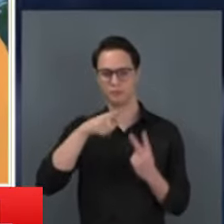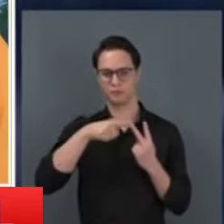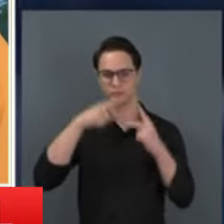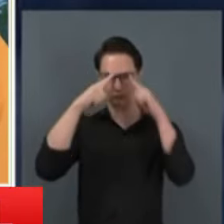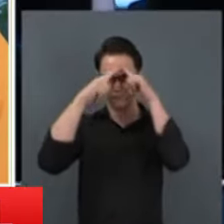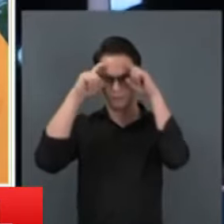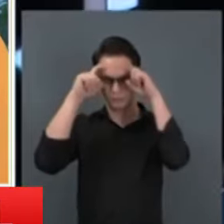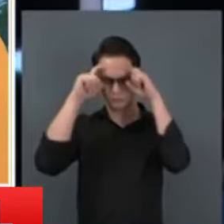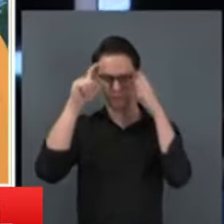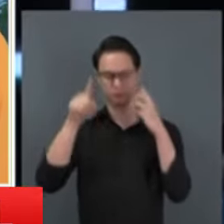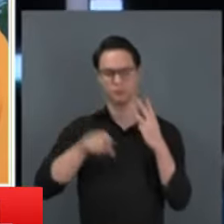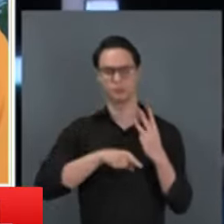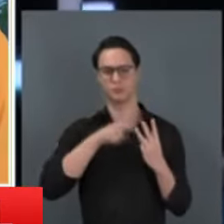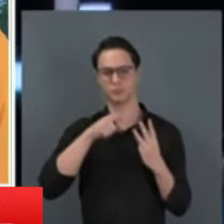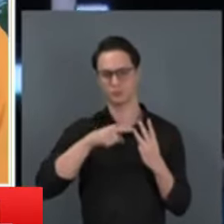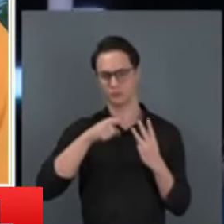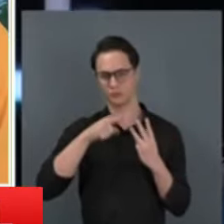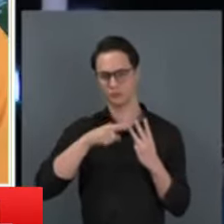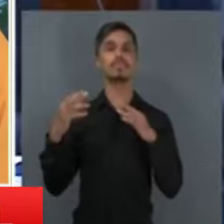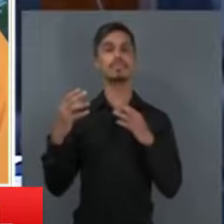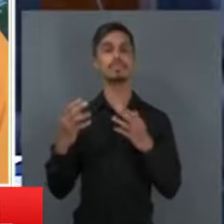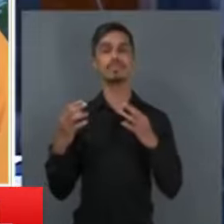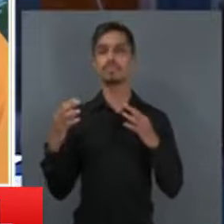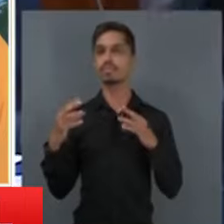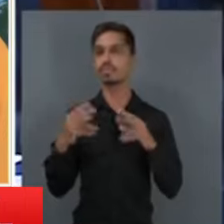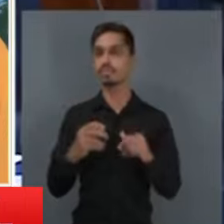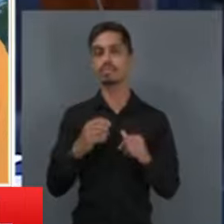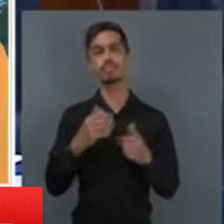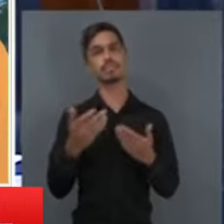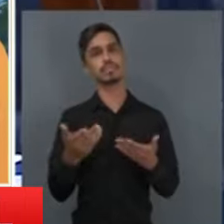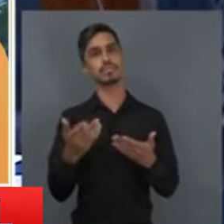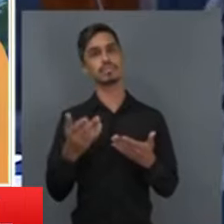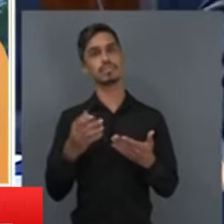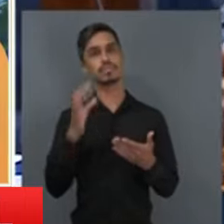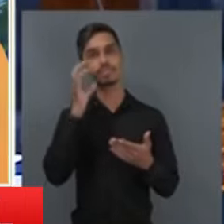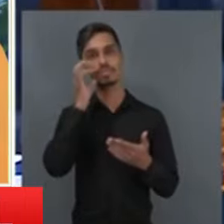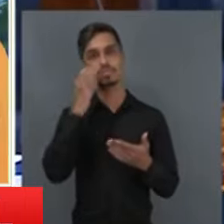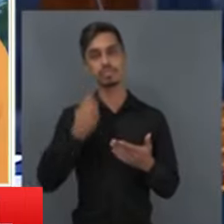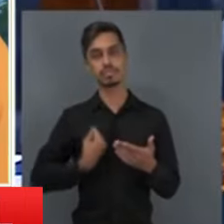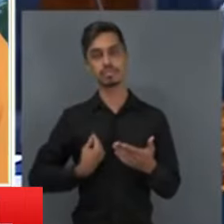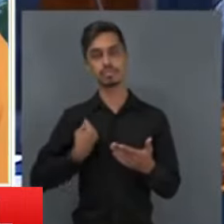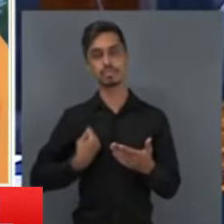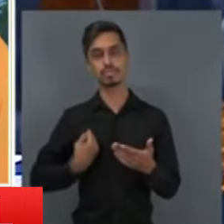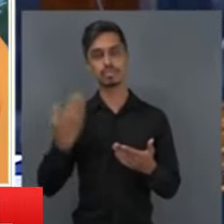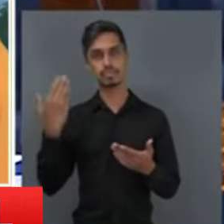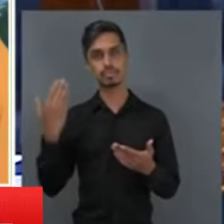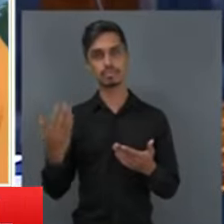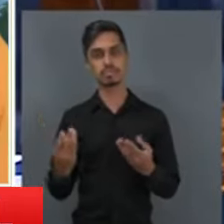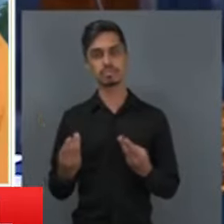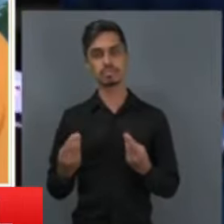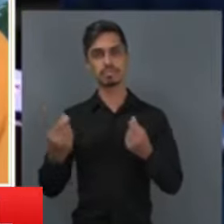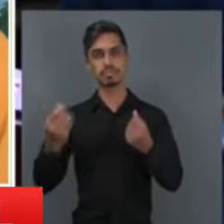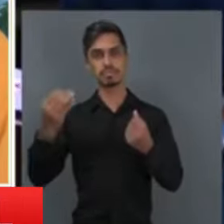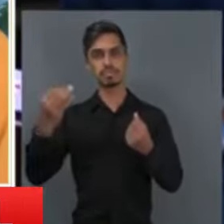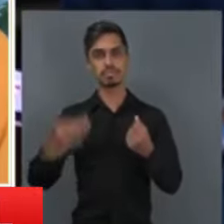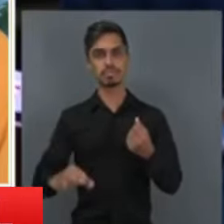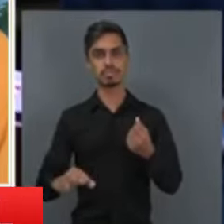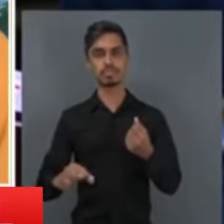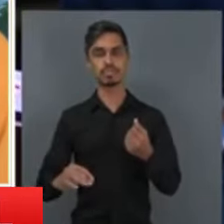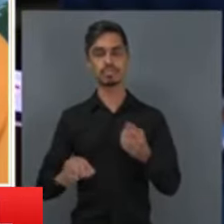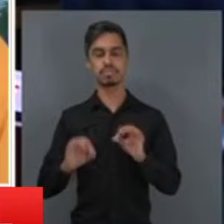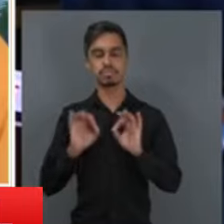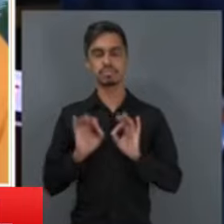geral, né? De maneira mais rápida. Ou seja, o governo ele passa a ficar autorizado a utilizar, a gastar